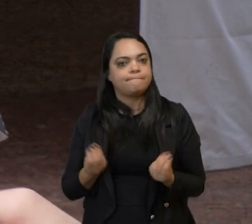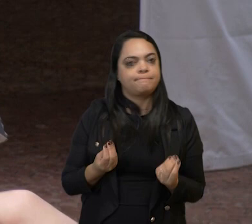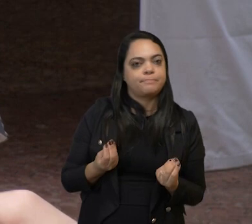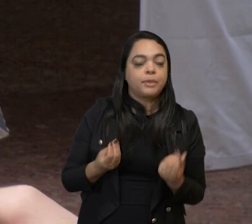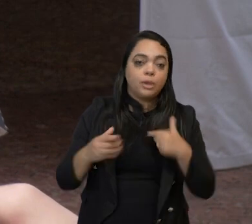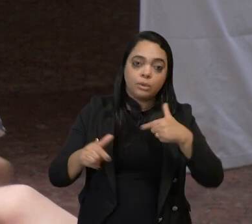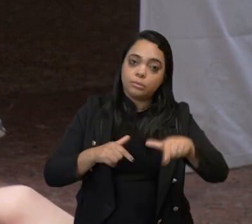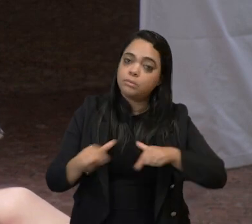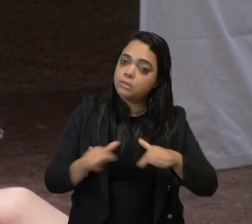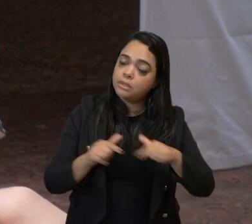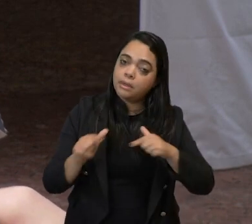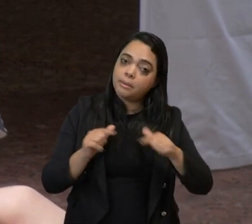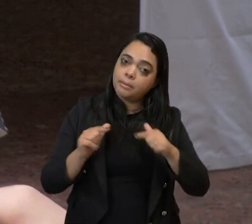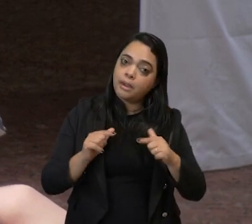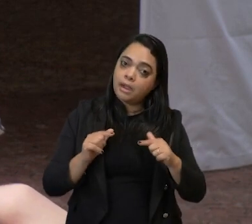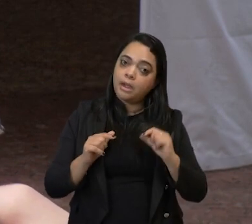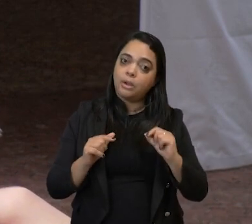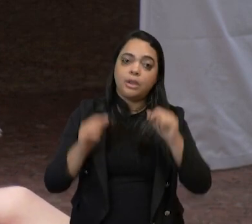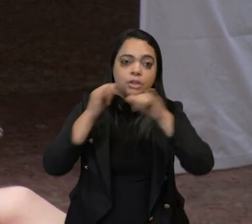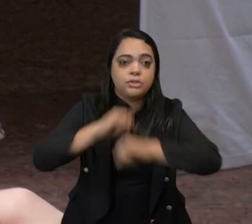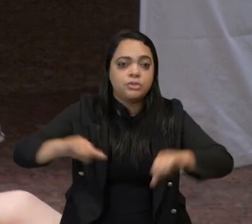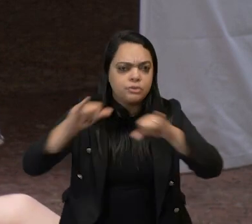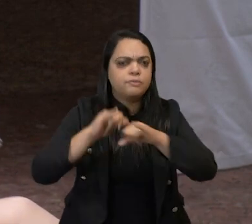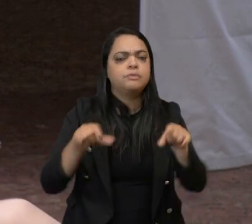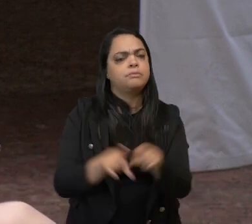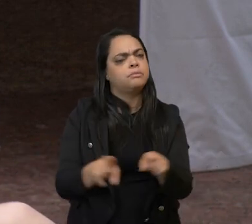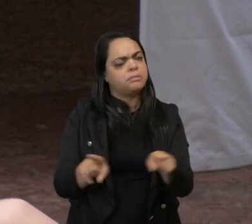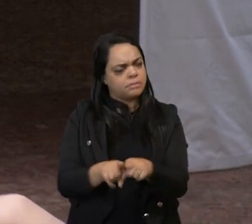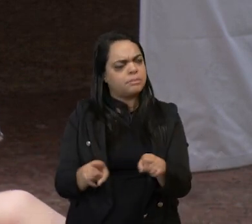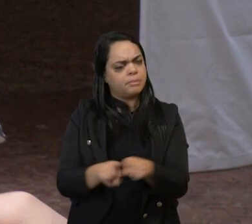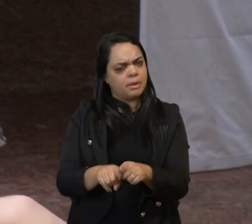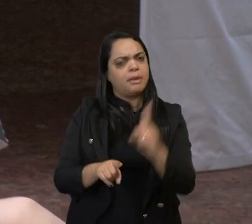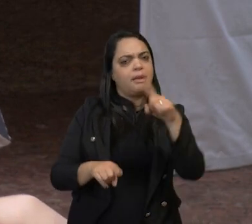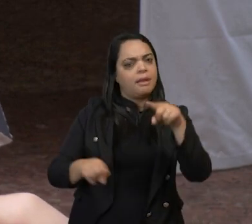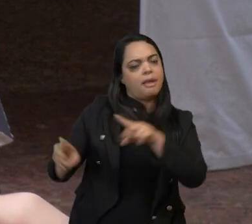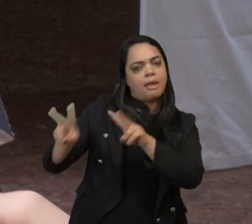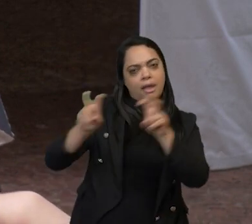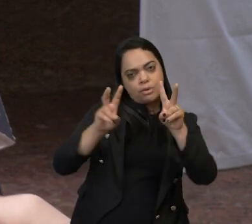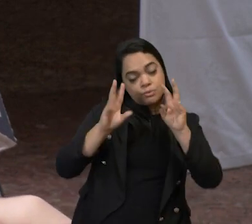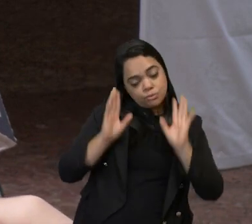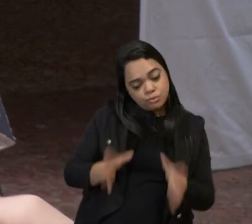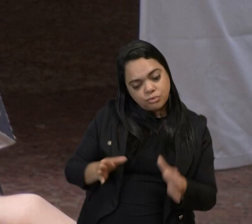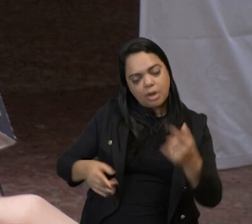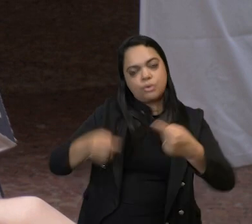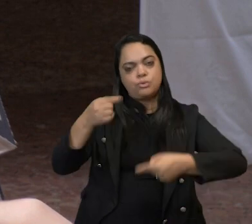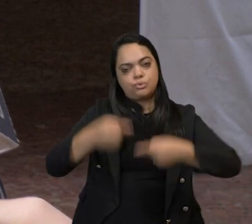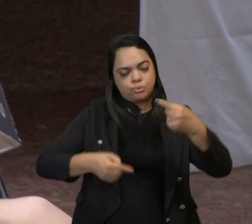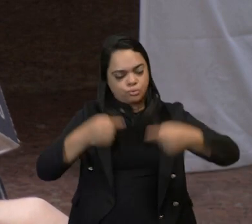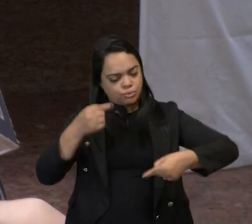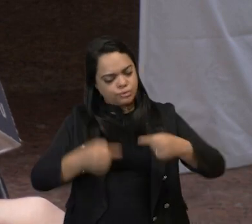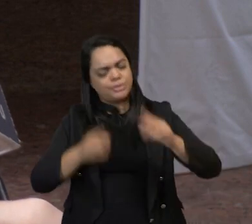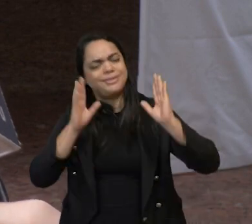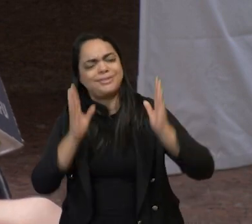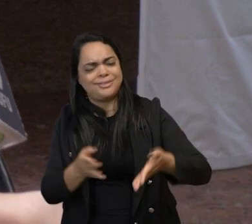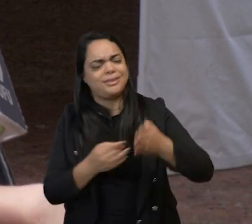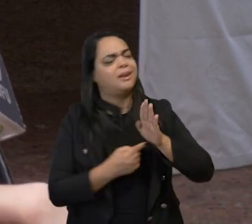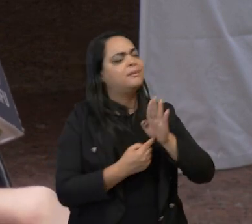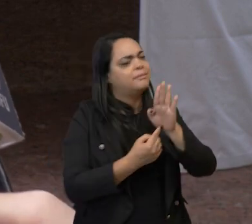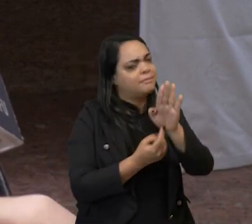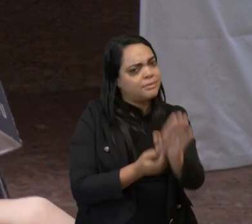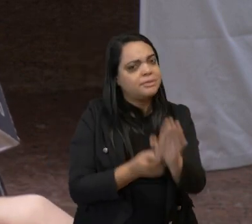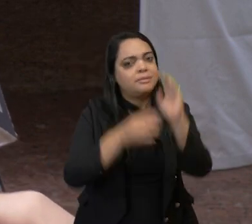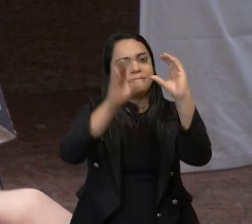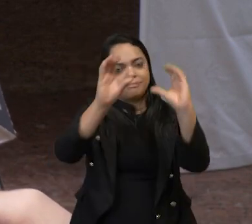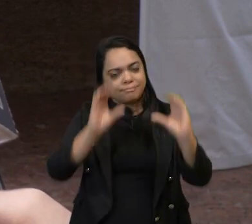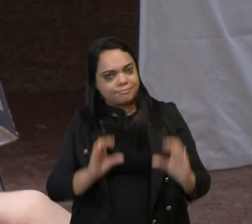então talvez né um trabalho mais efetivo de divulgação isso também foram questões já pleiteadas pelo simuh foram